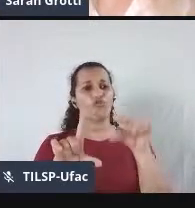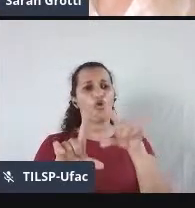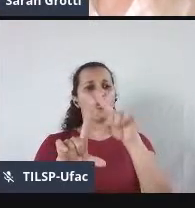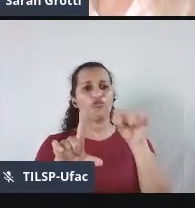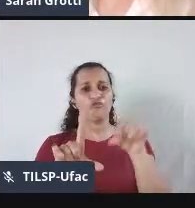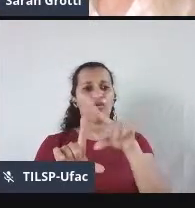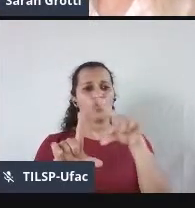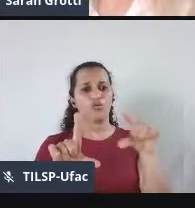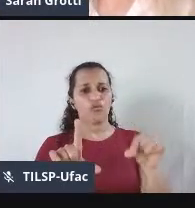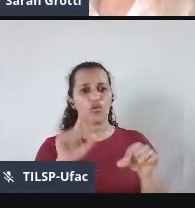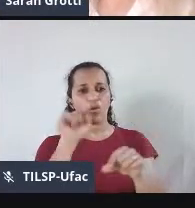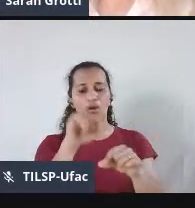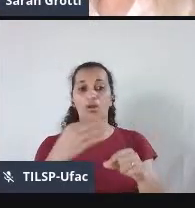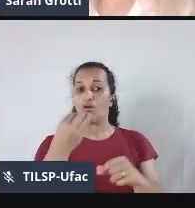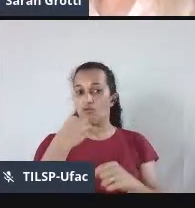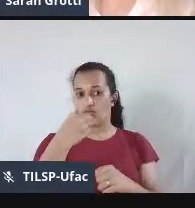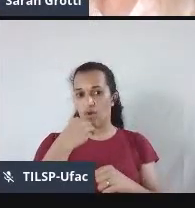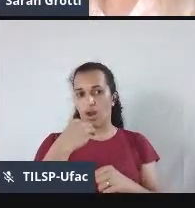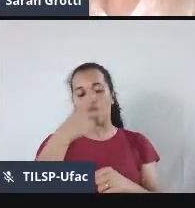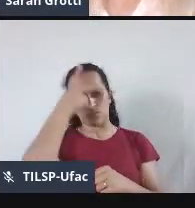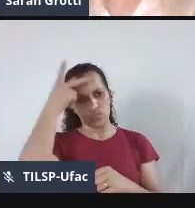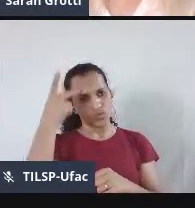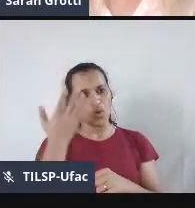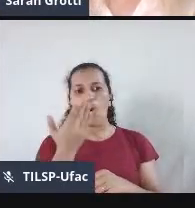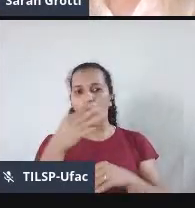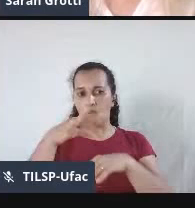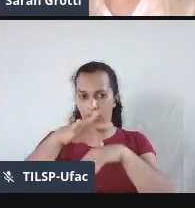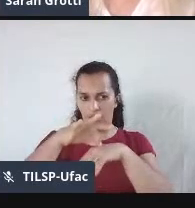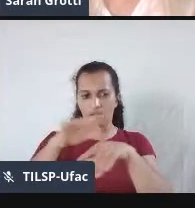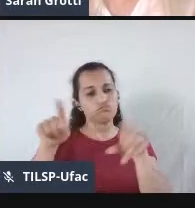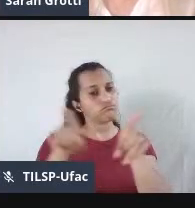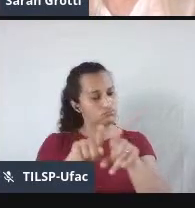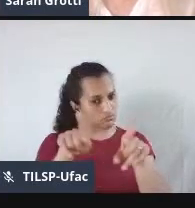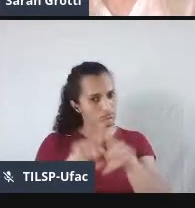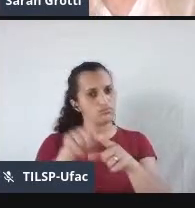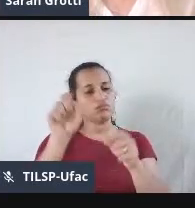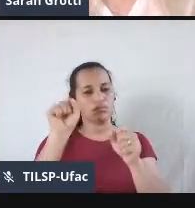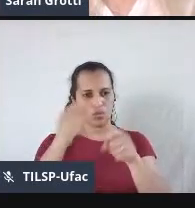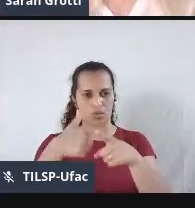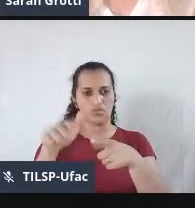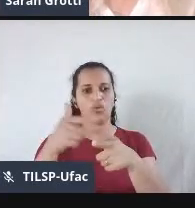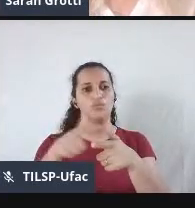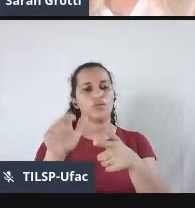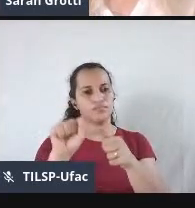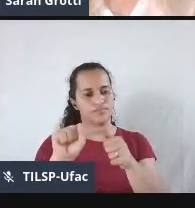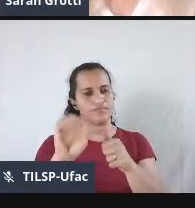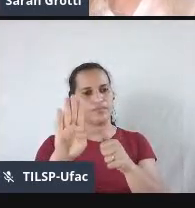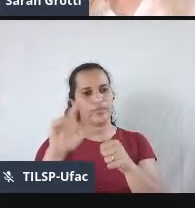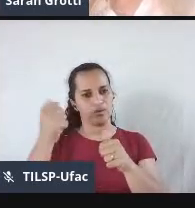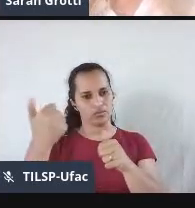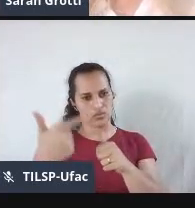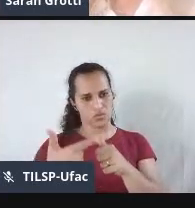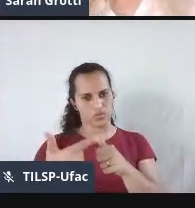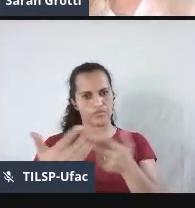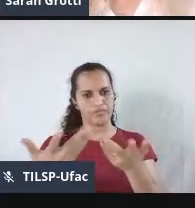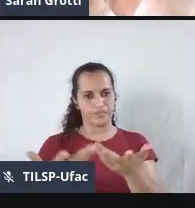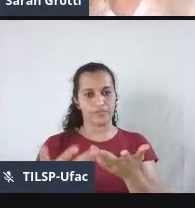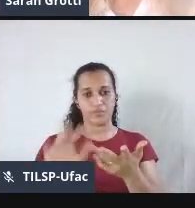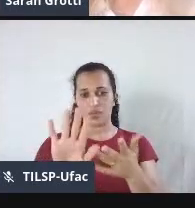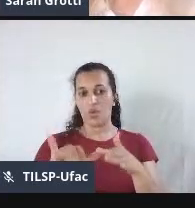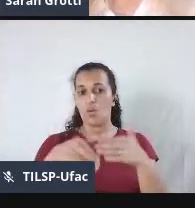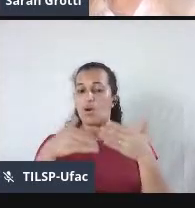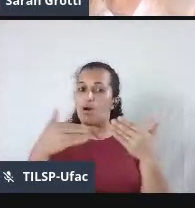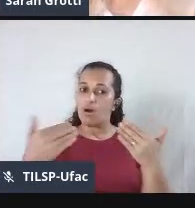As pessoas que comem carne também podem ter deficiência de B12. Os exames muito utilizados,